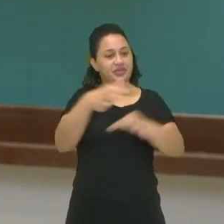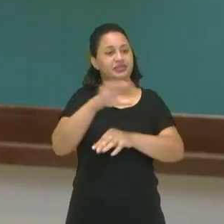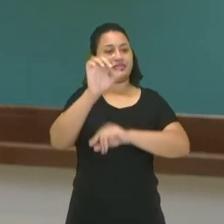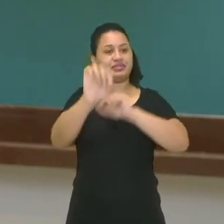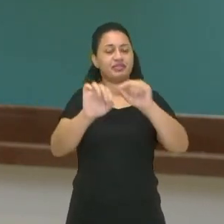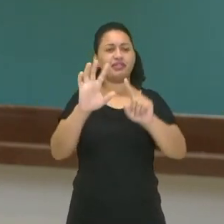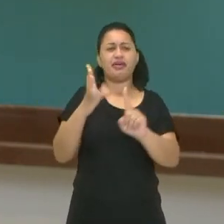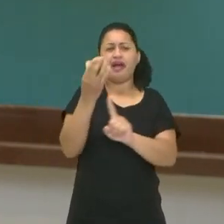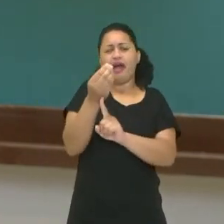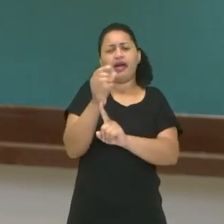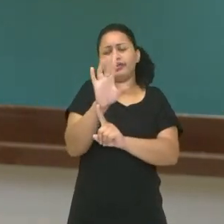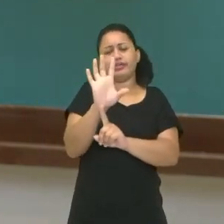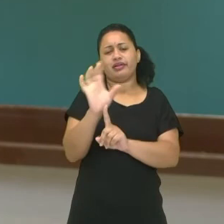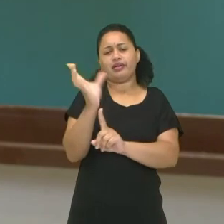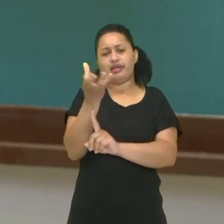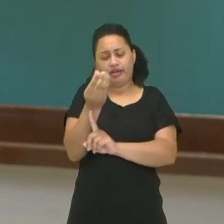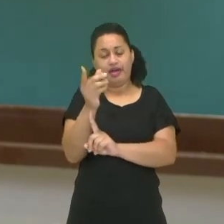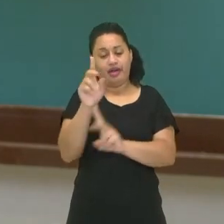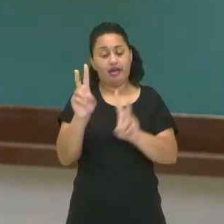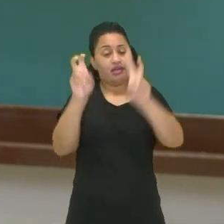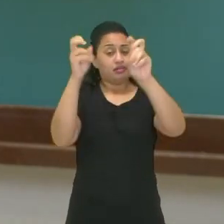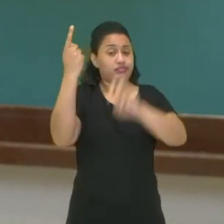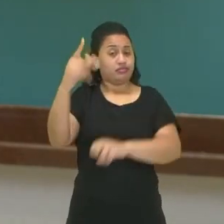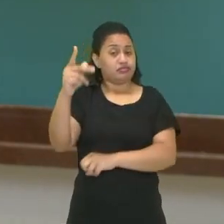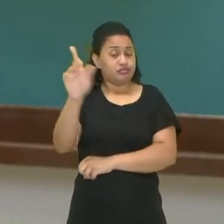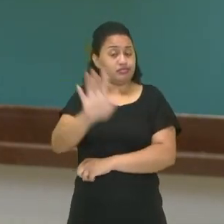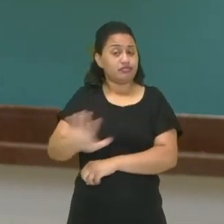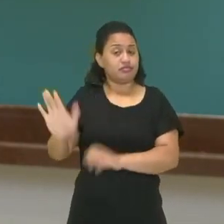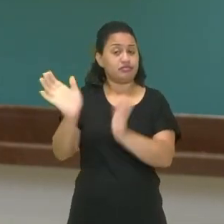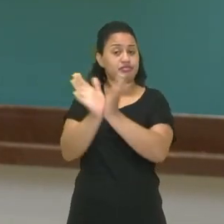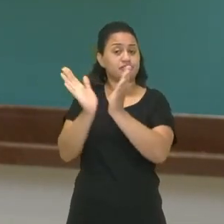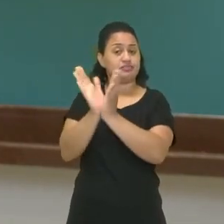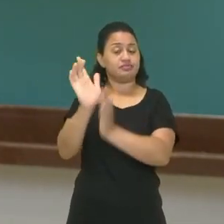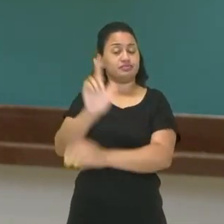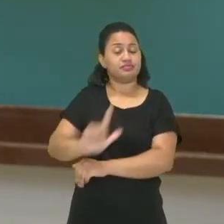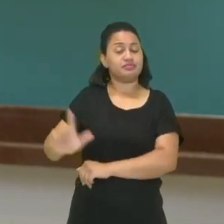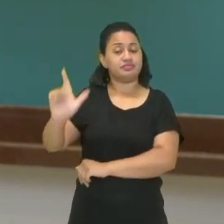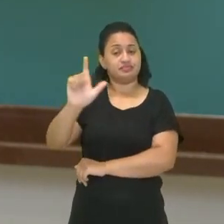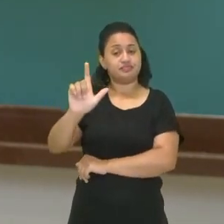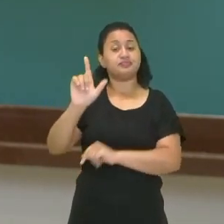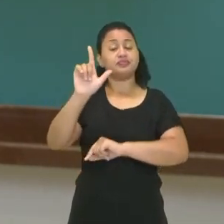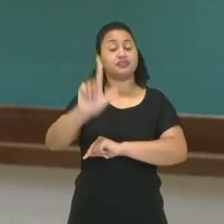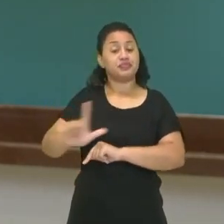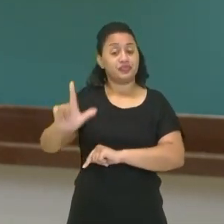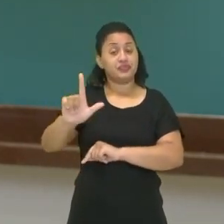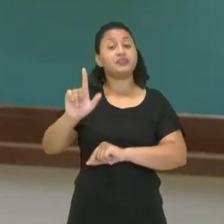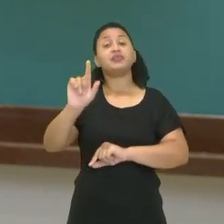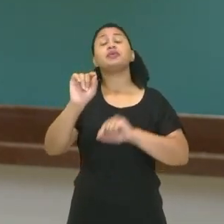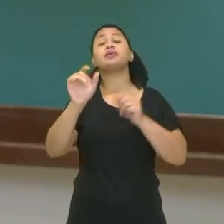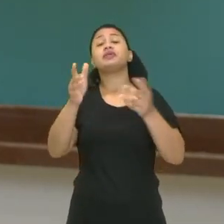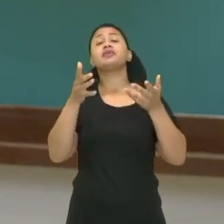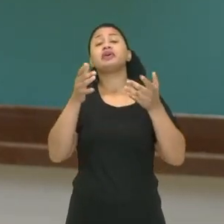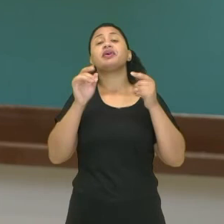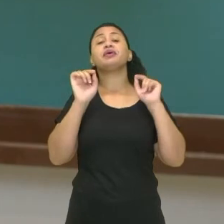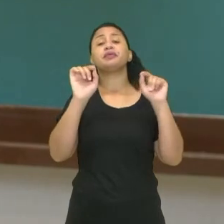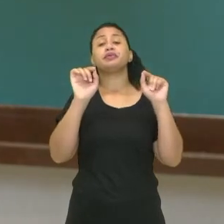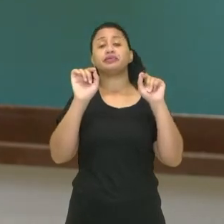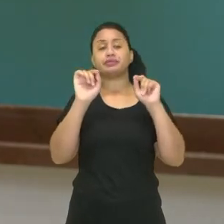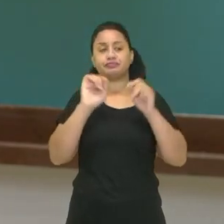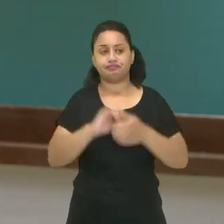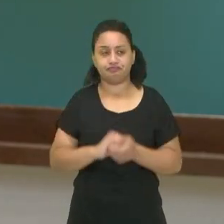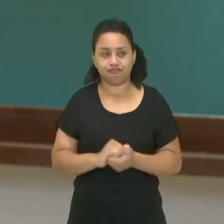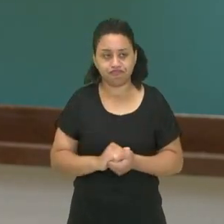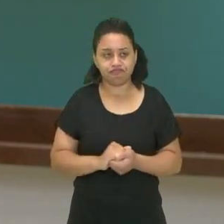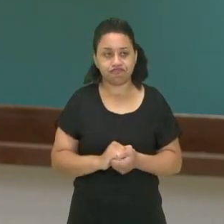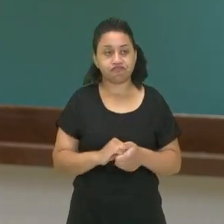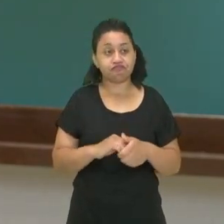pela arte é o lema dos parnasianos. Então, nós temos esse lema no parnasianismo. E o que que eu quero? A